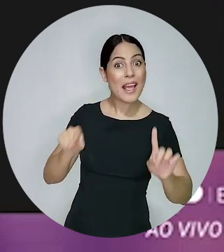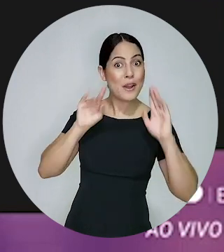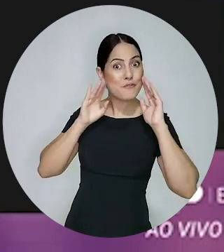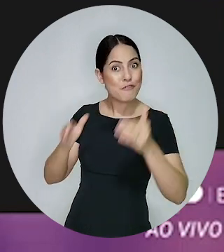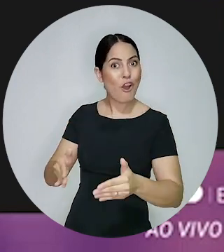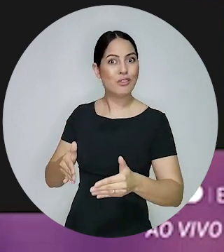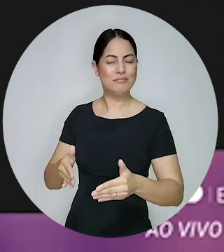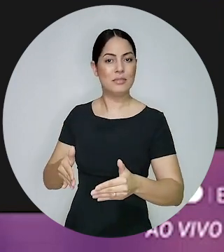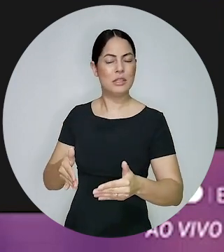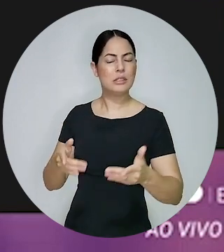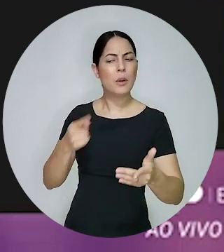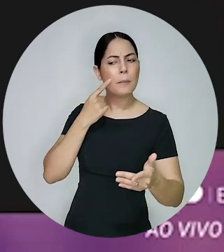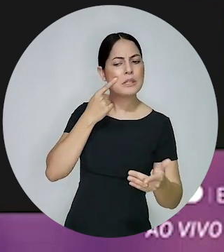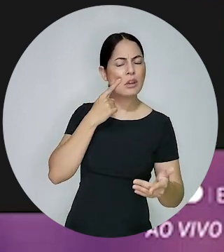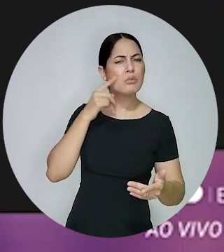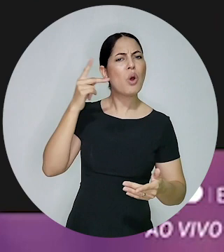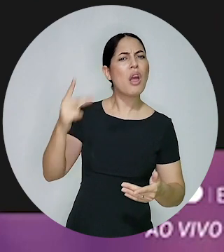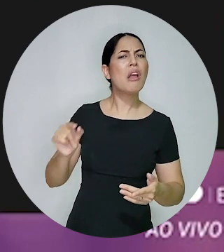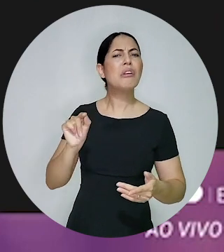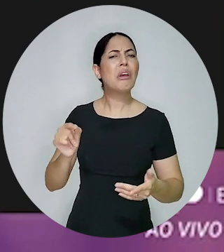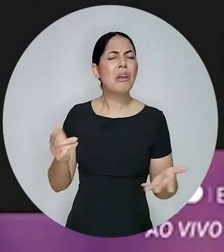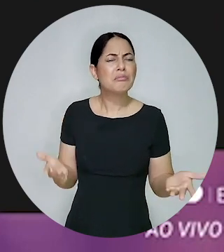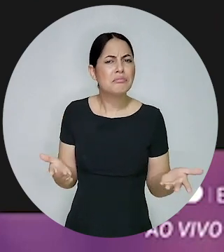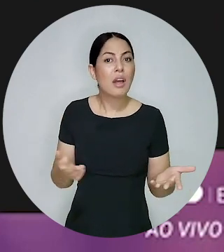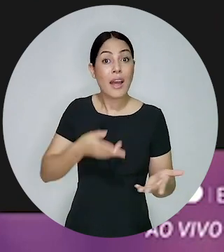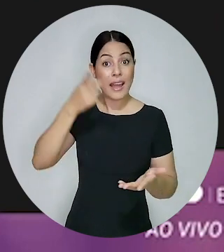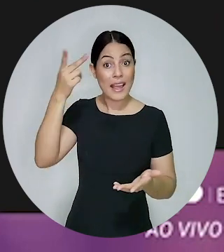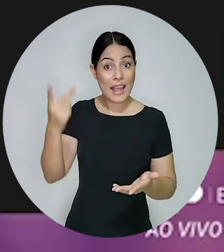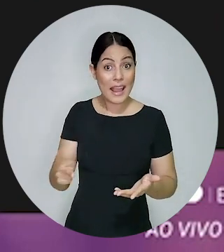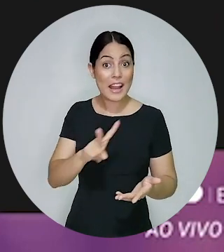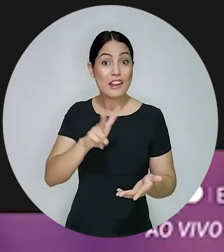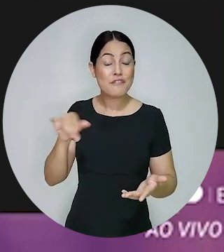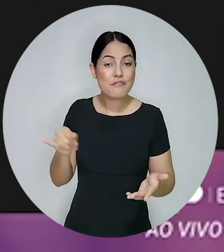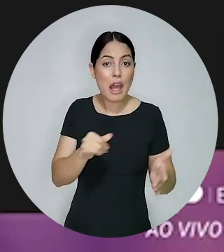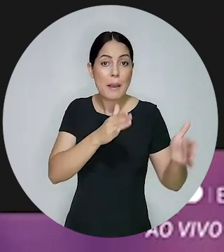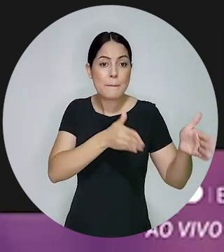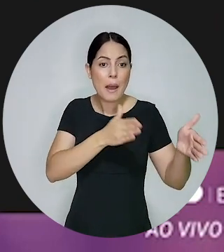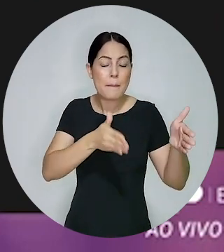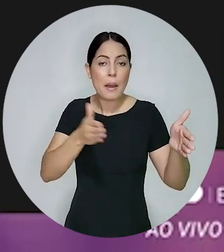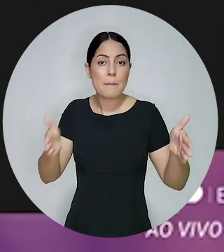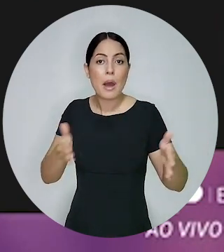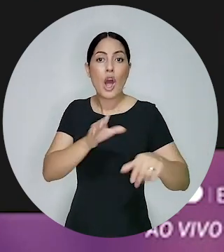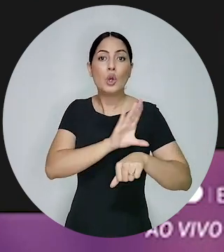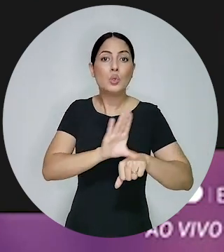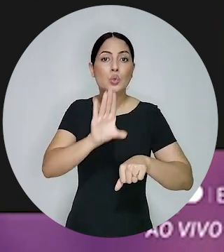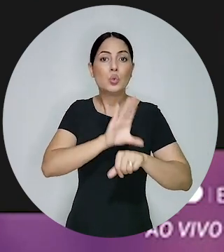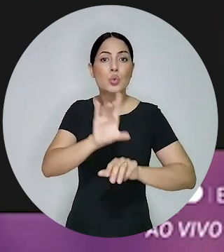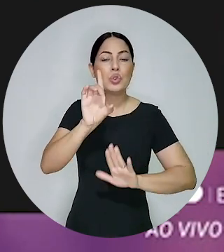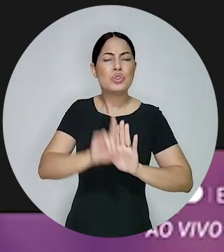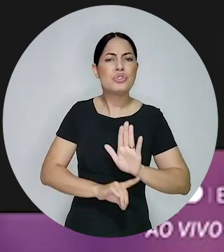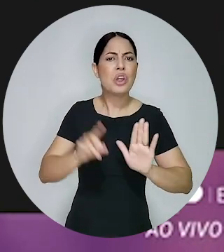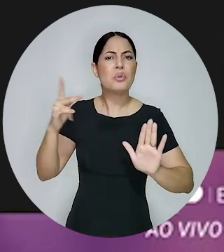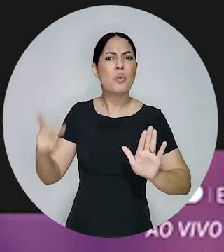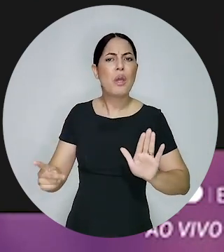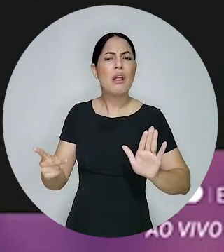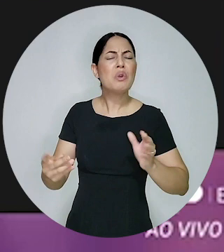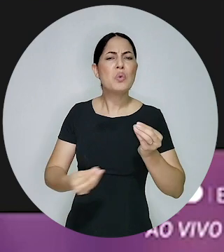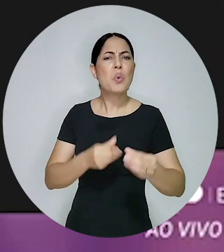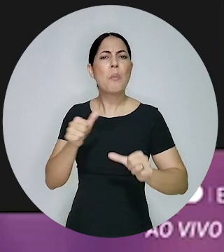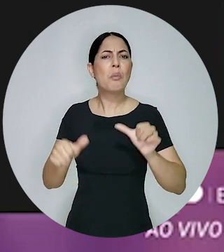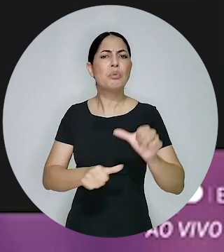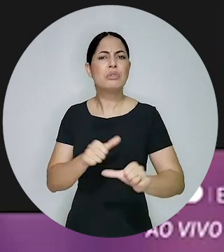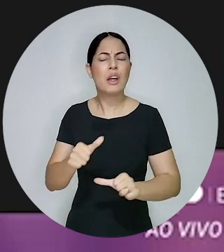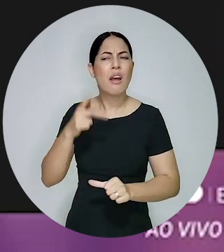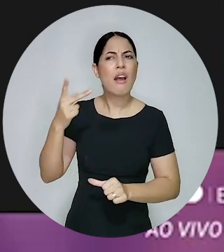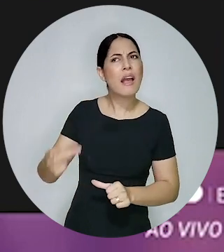voltado com um foco para o nosso estudante. Então, pensando quem é esse estudante, quais são as transformações que ele vai passar ao longo do curso, o